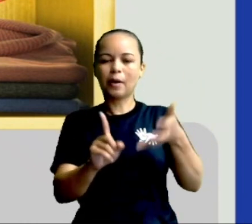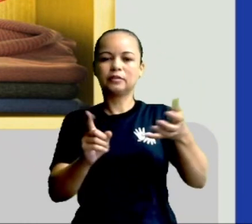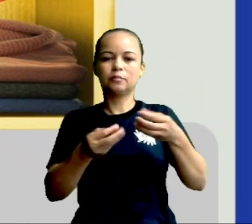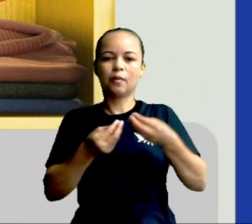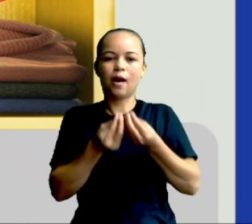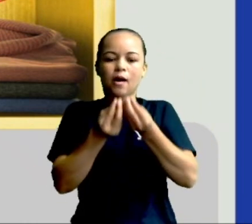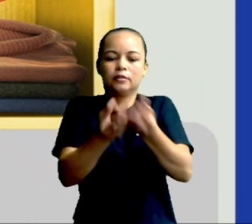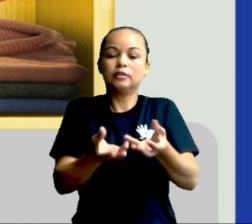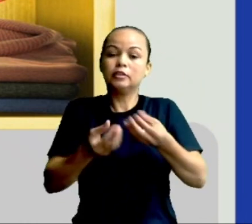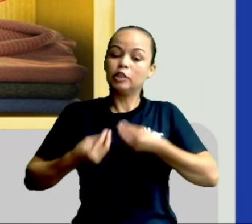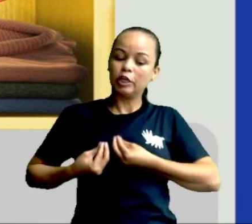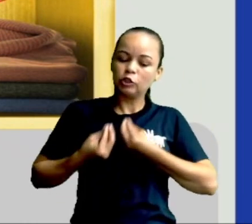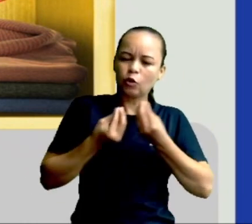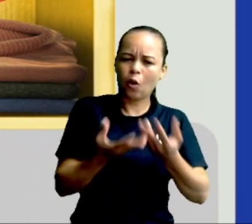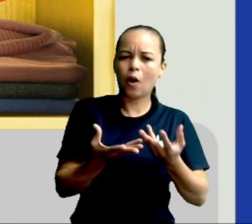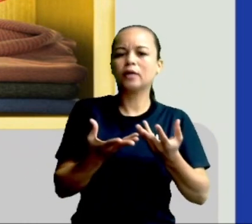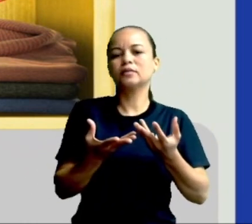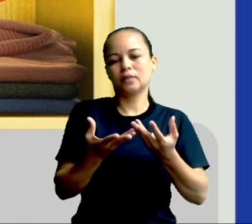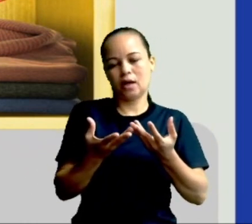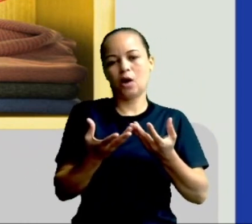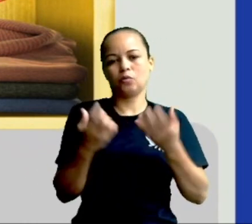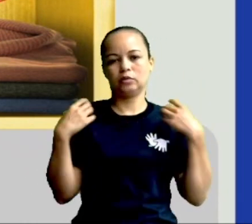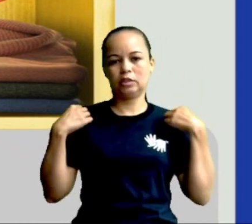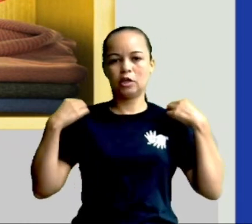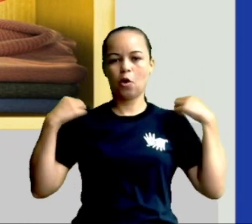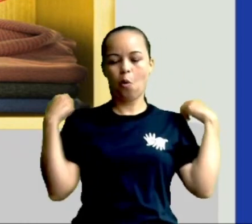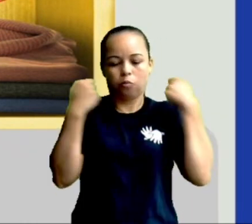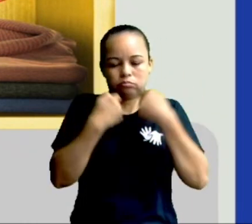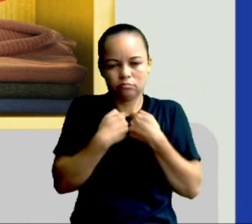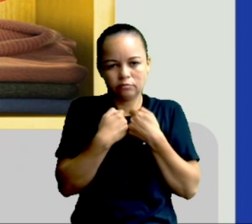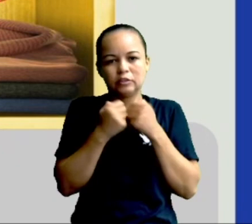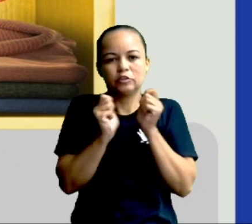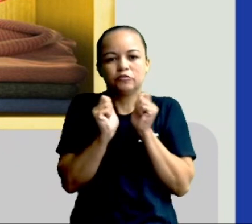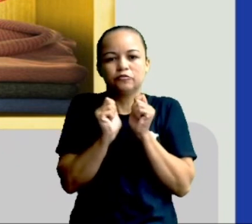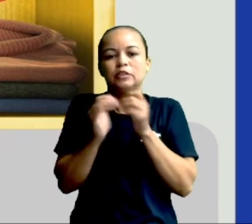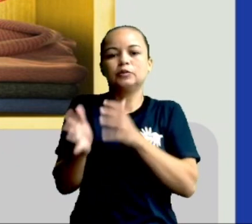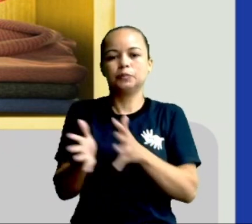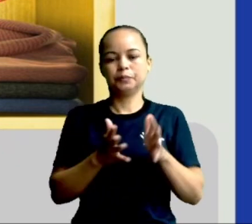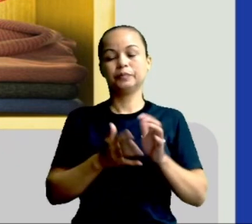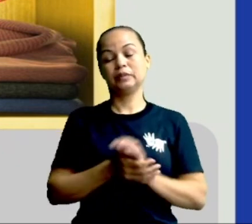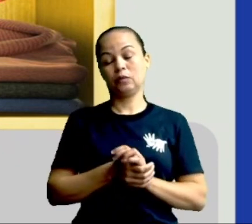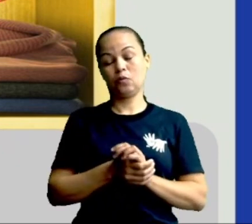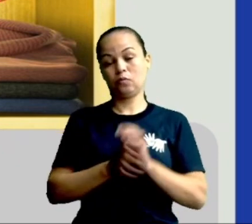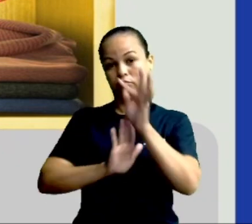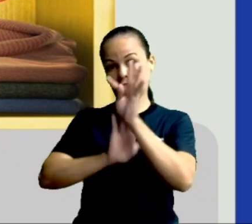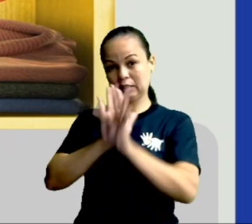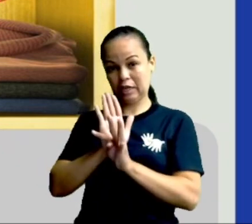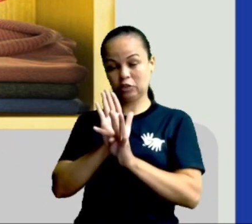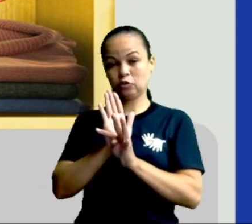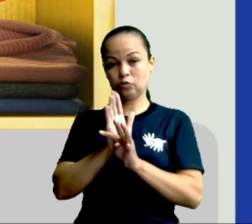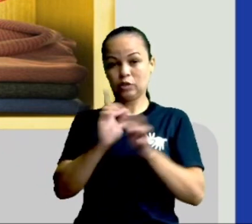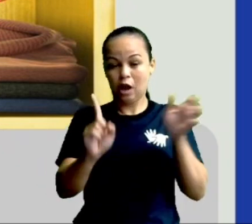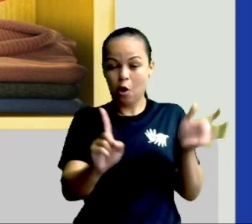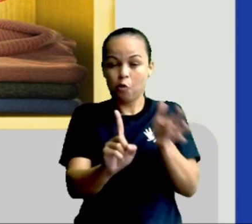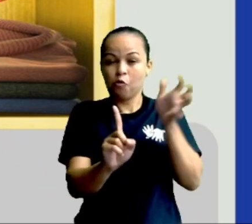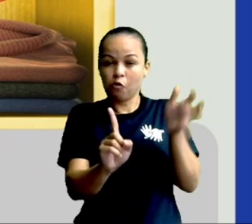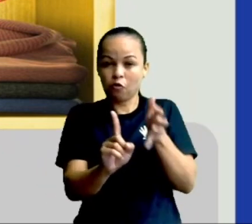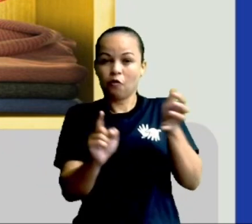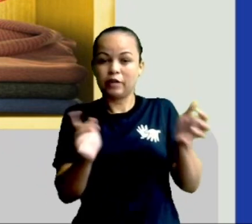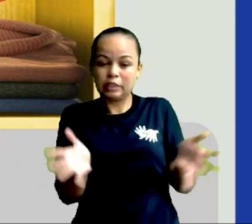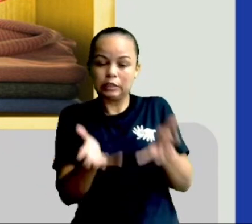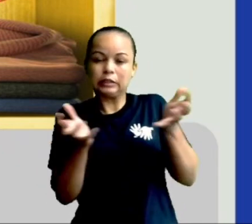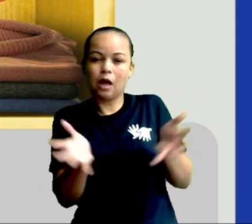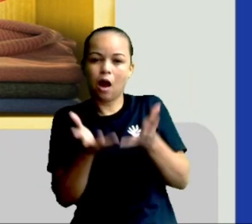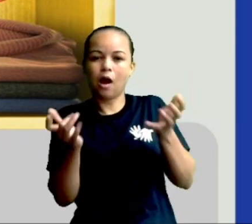dessa campanha de doação de agasalhos. Então, como é um texto que tenta convencer,